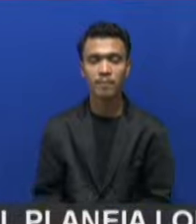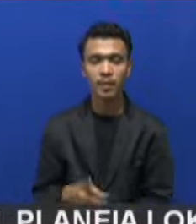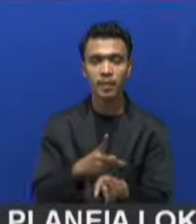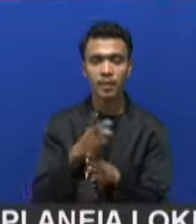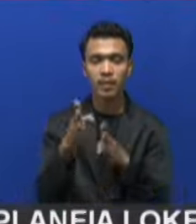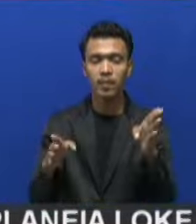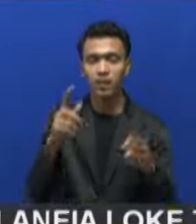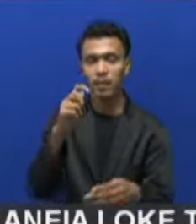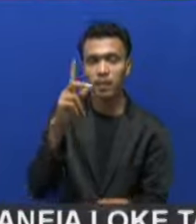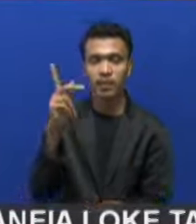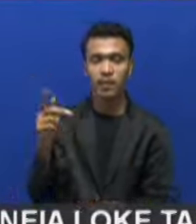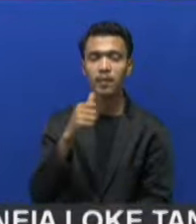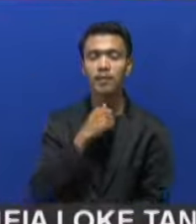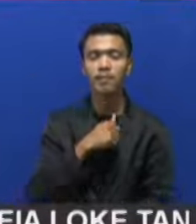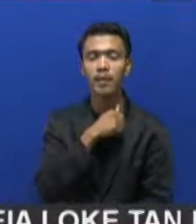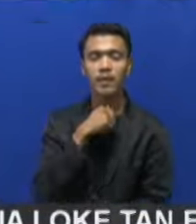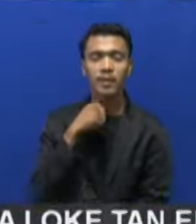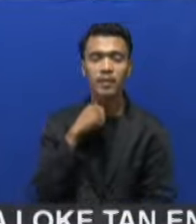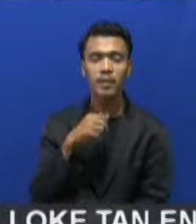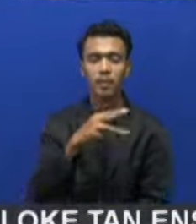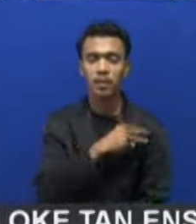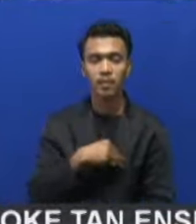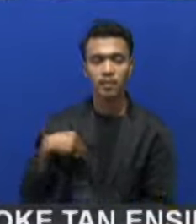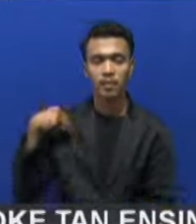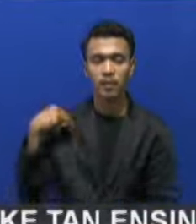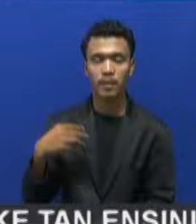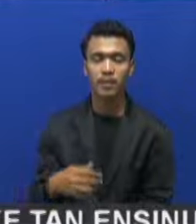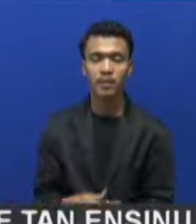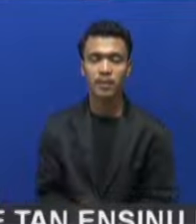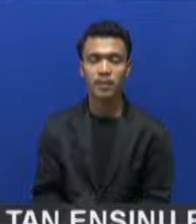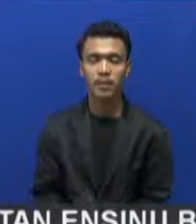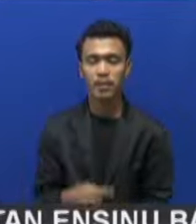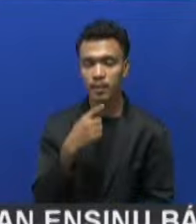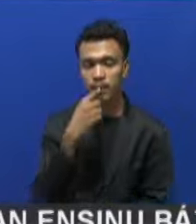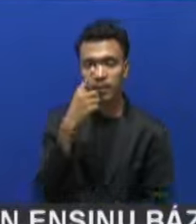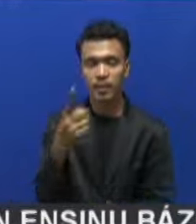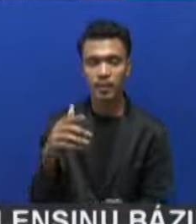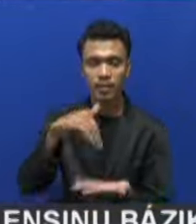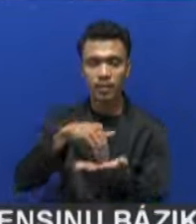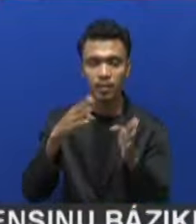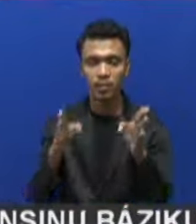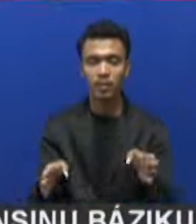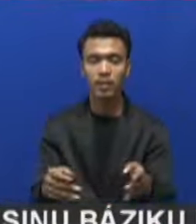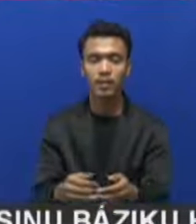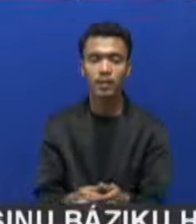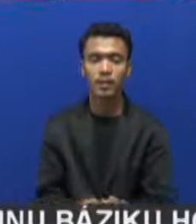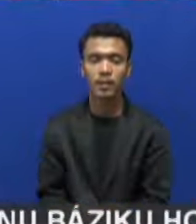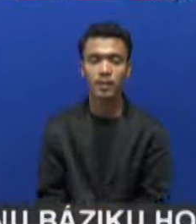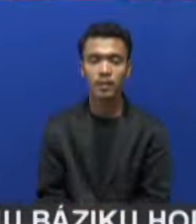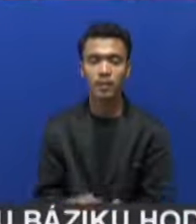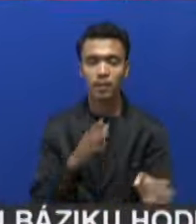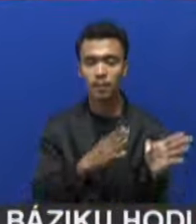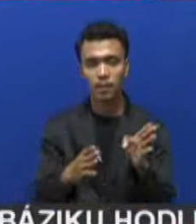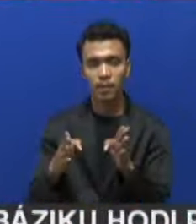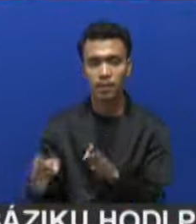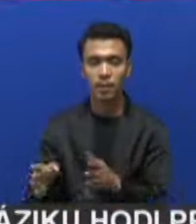Directora Preescolar Padre Arturo Madre Zinsi Sebastian Par Hateteng, estudante finalista Hirakne,